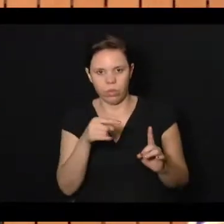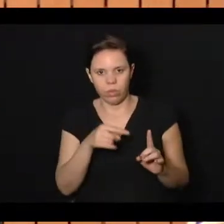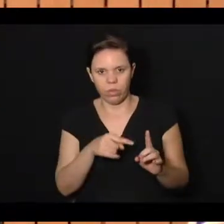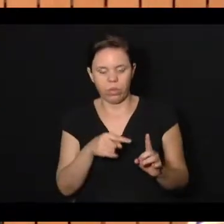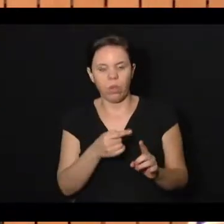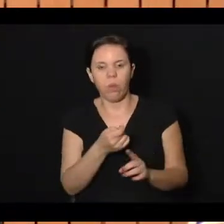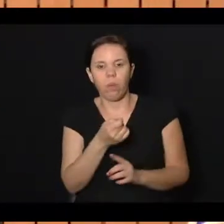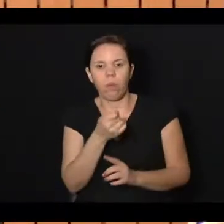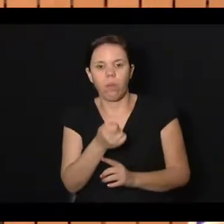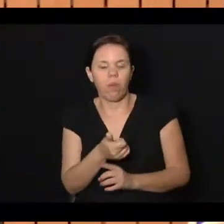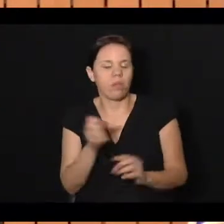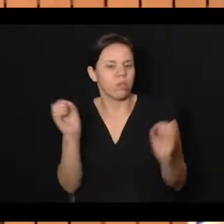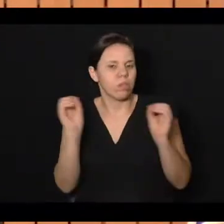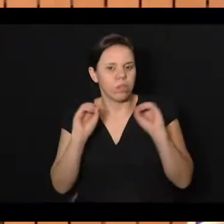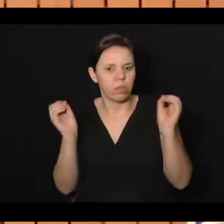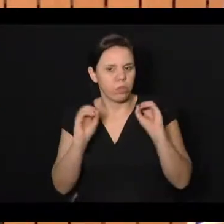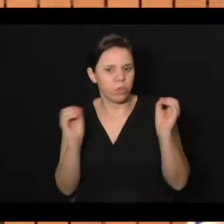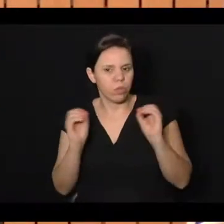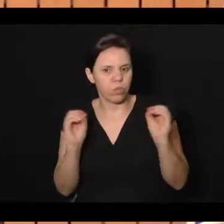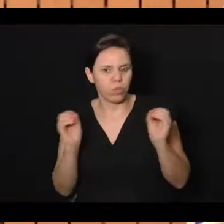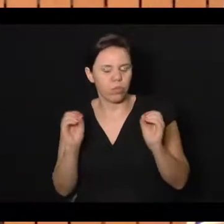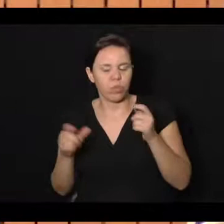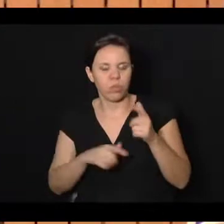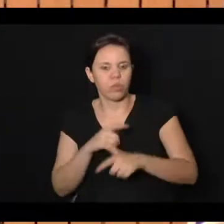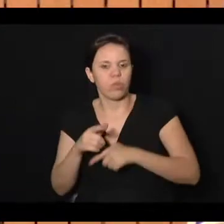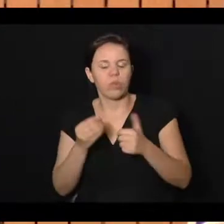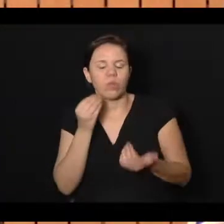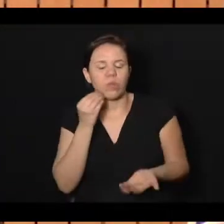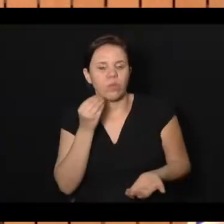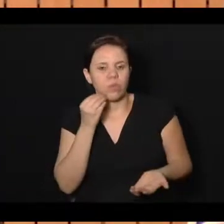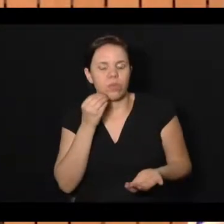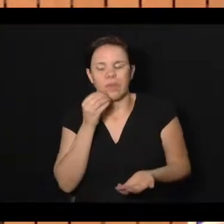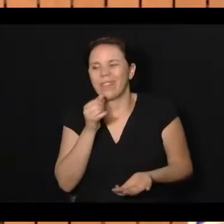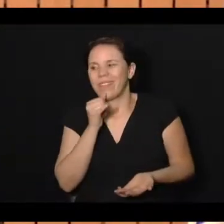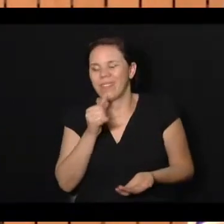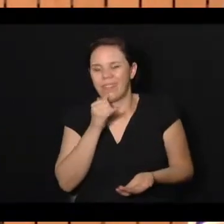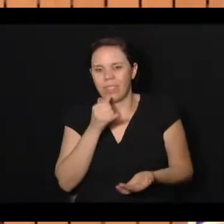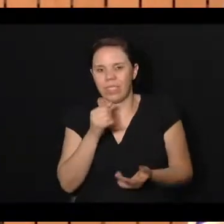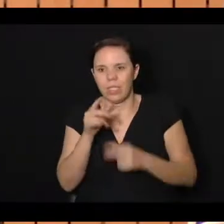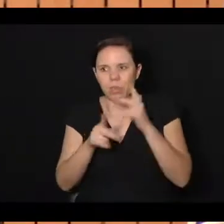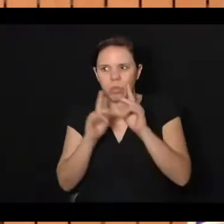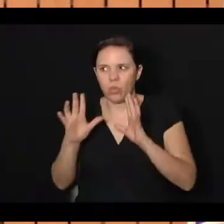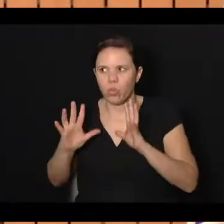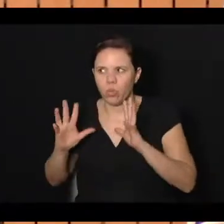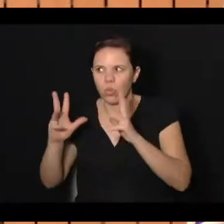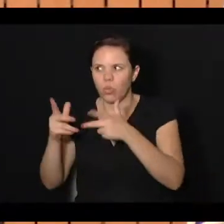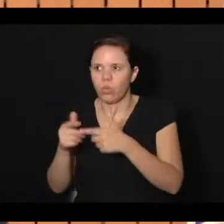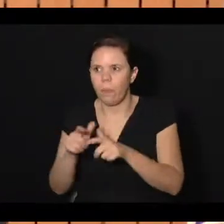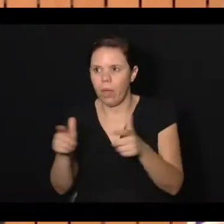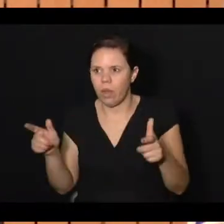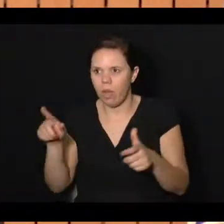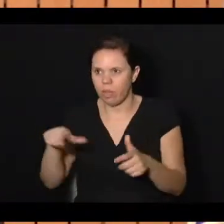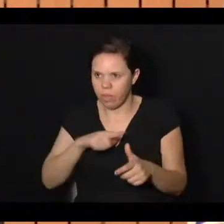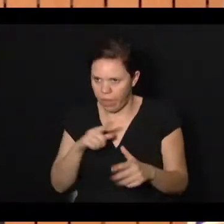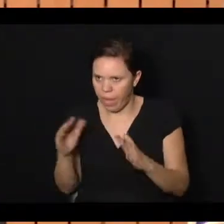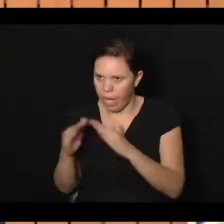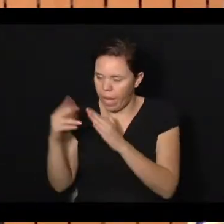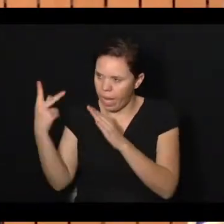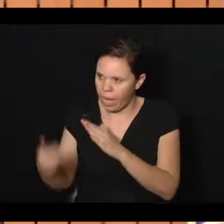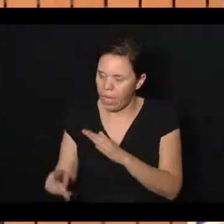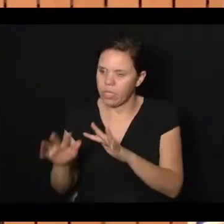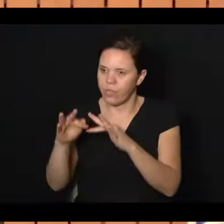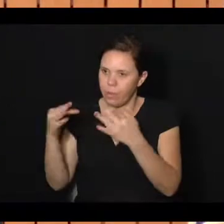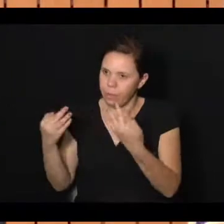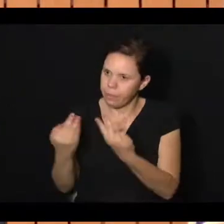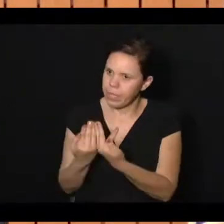quase nenhuma oferta por exemplo a população de um modo geral ela tenha casas familiares ela vai no shopping vai no comércio